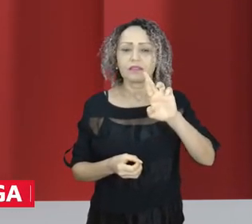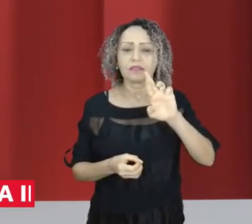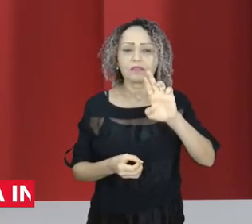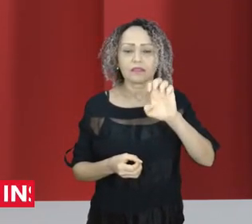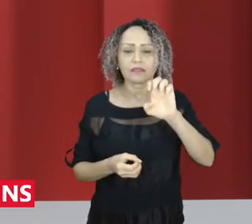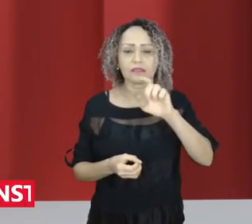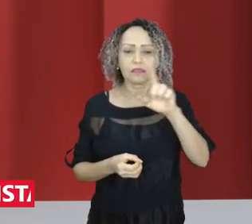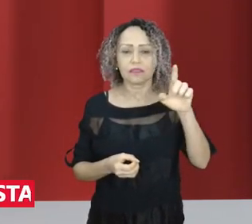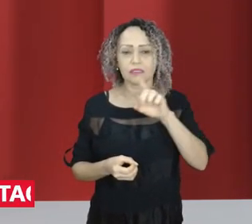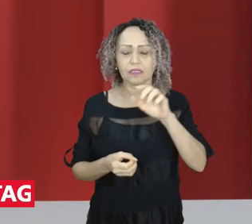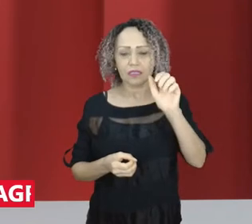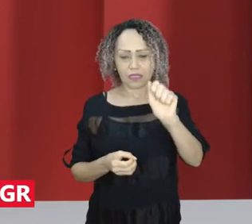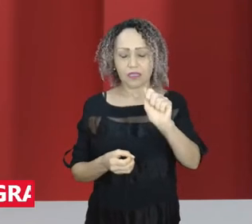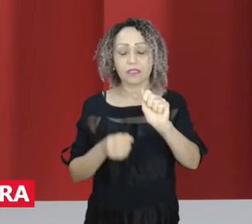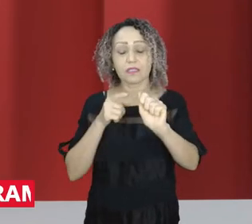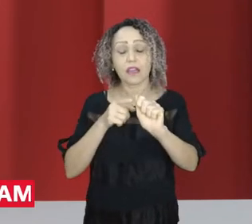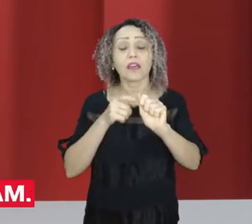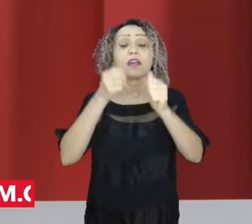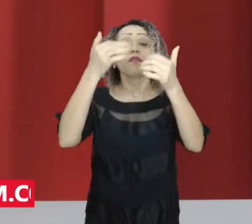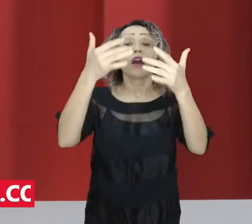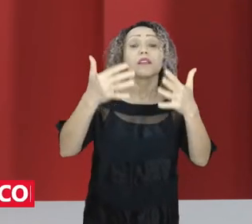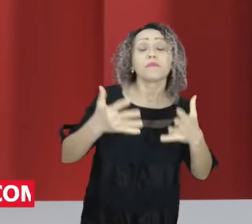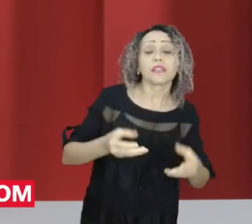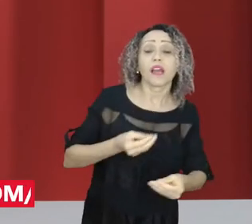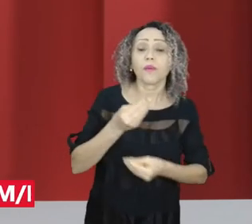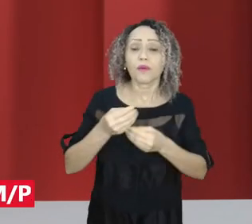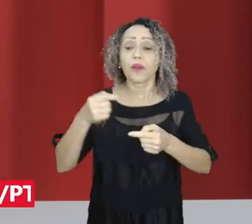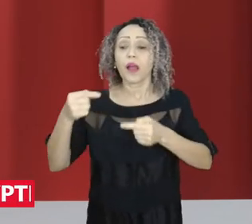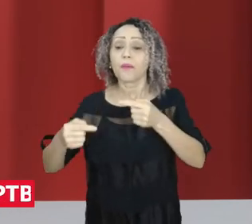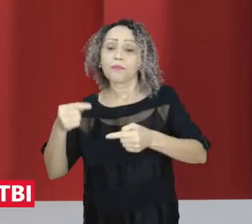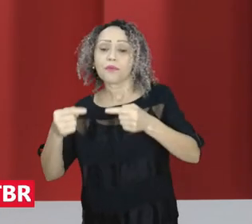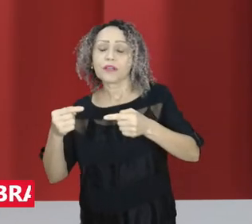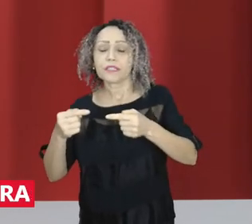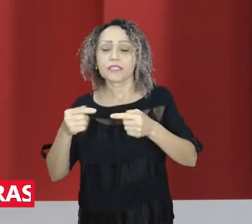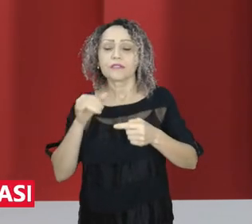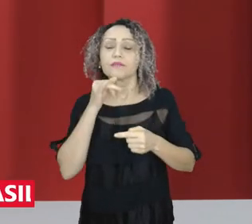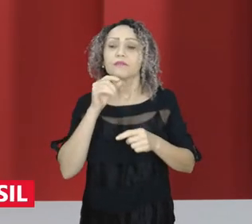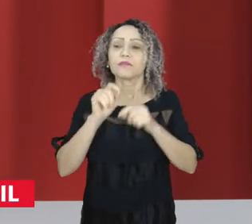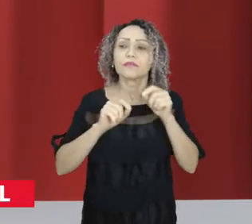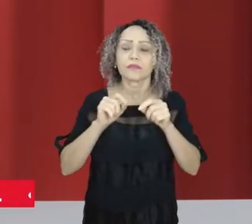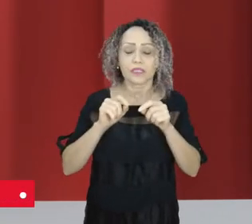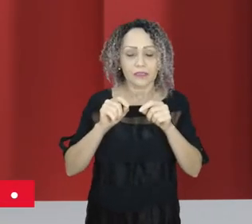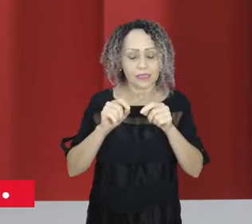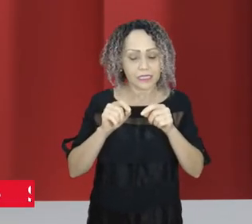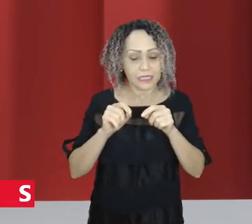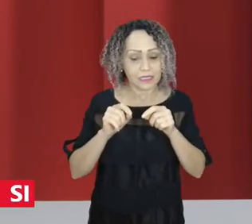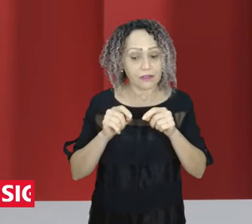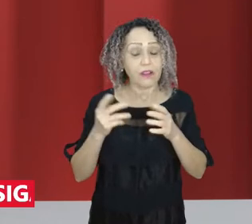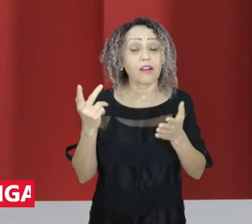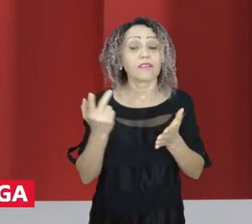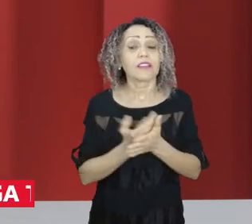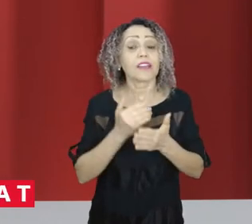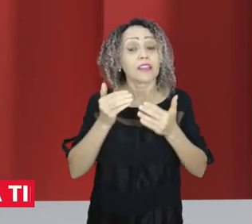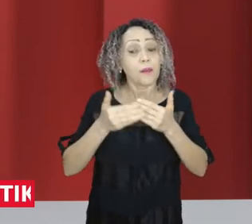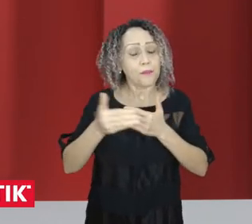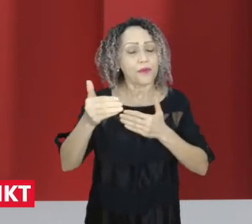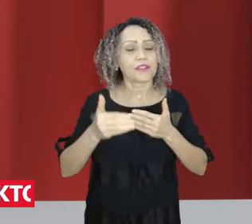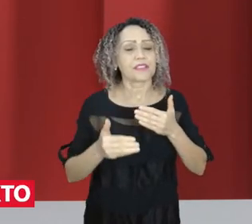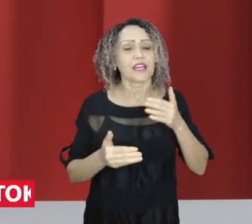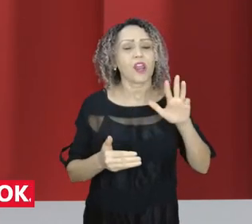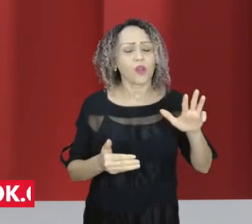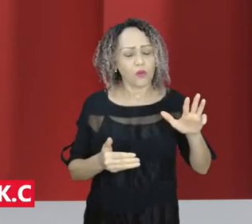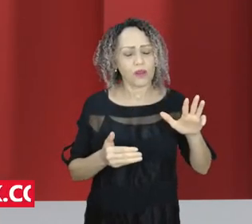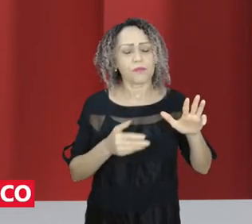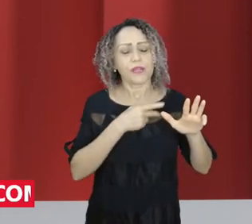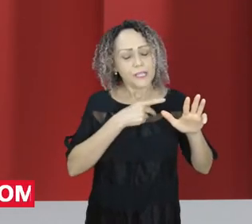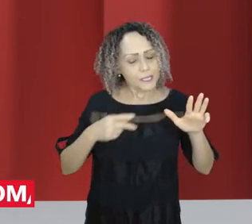dessa política e também o aperfeiçoamento dela depois de dezembro, é com Lula presidente. Então a gente quer mostrar aqui para